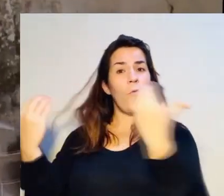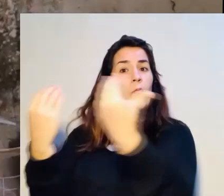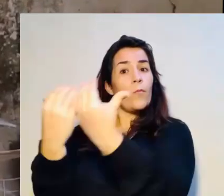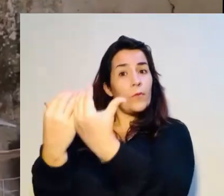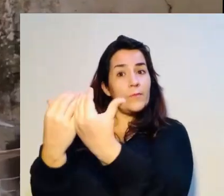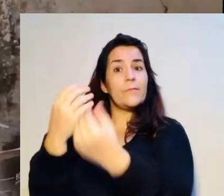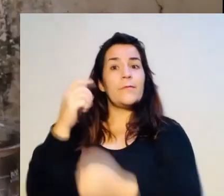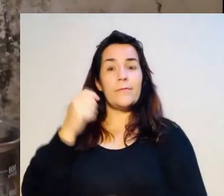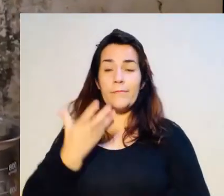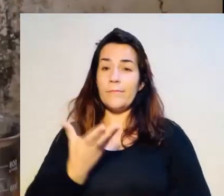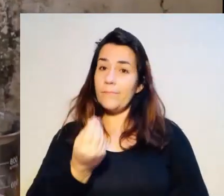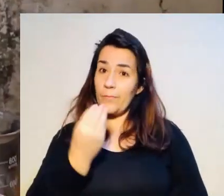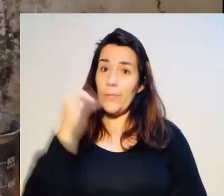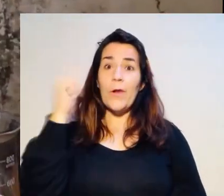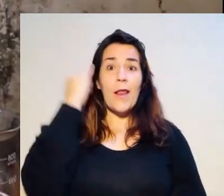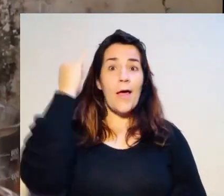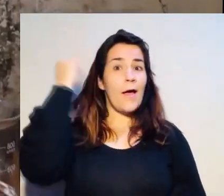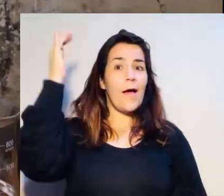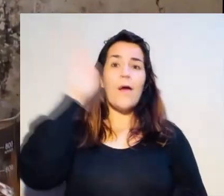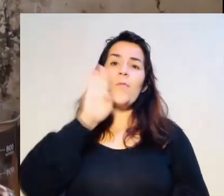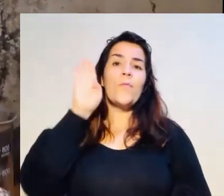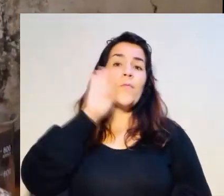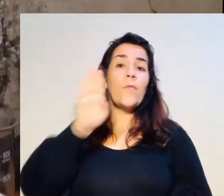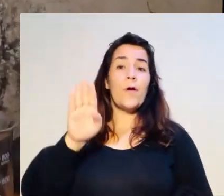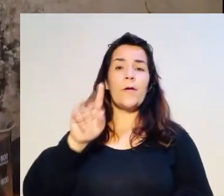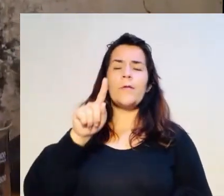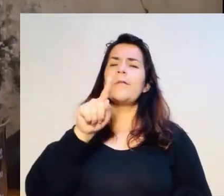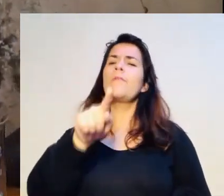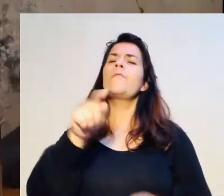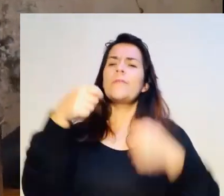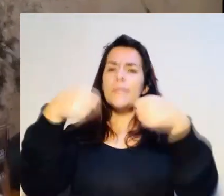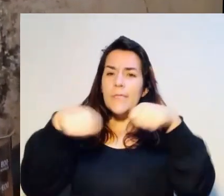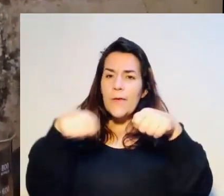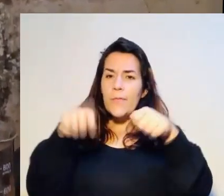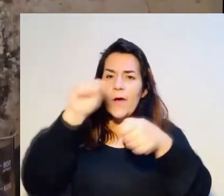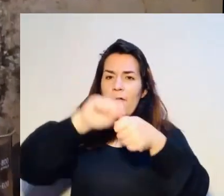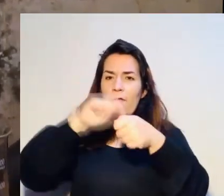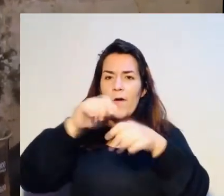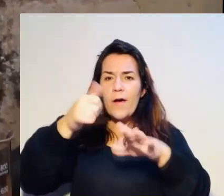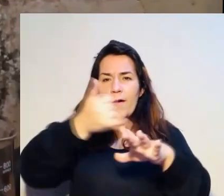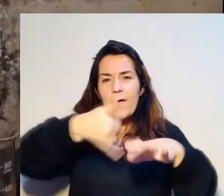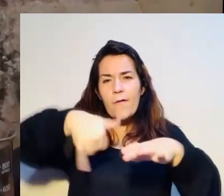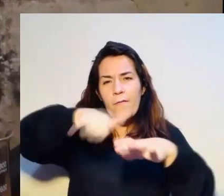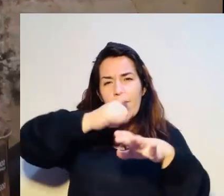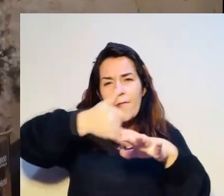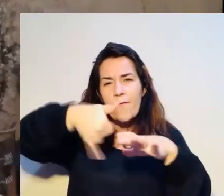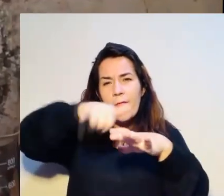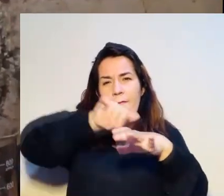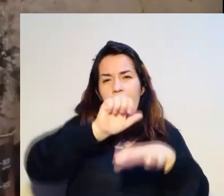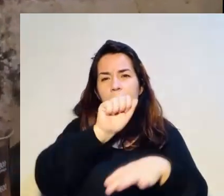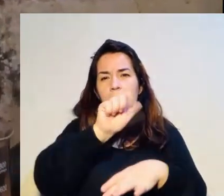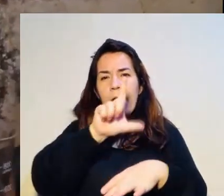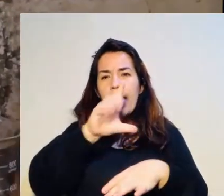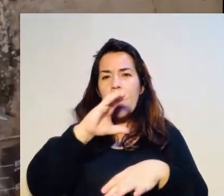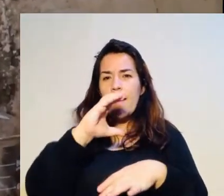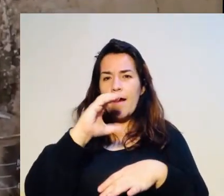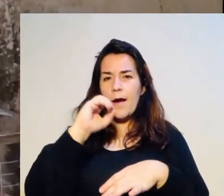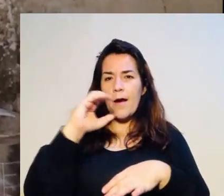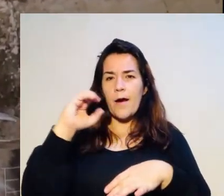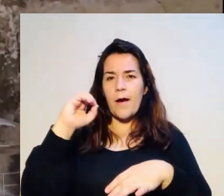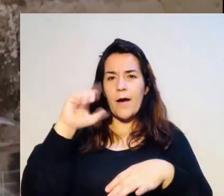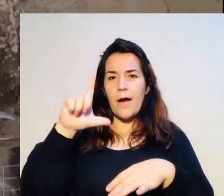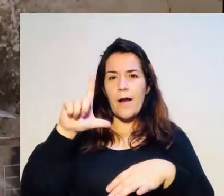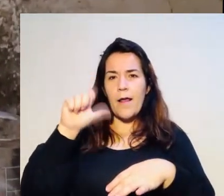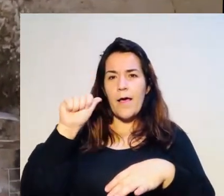comunidade. Então, o que nós vamos precisar para fazer o processo de alcoolatura? Uma